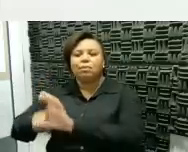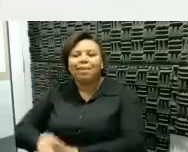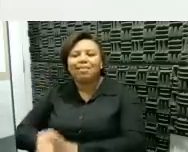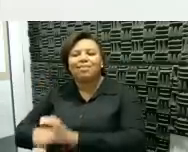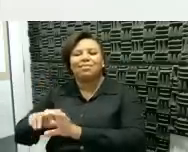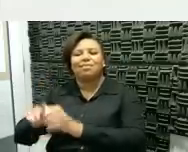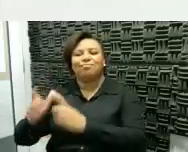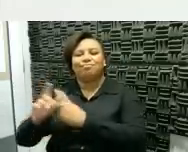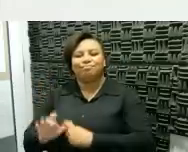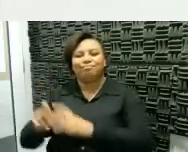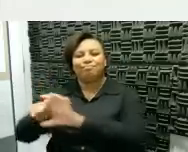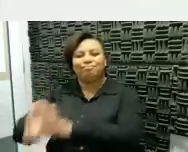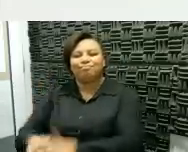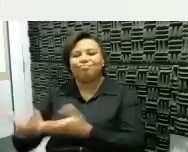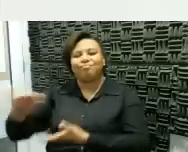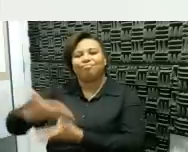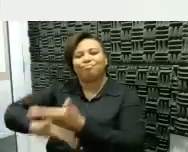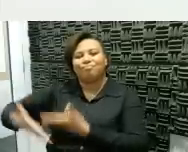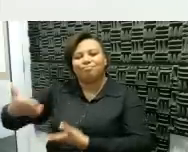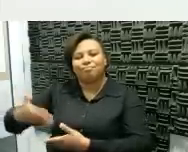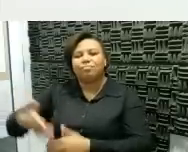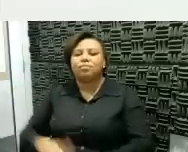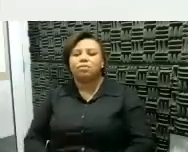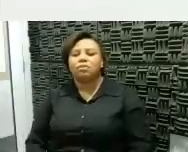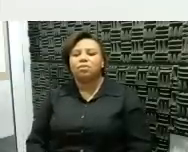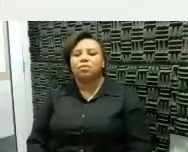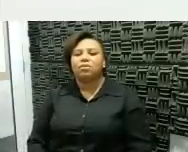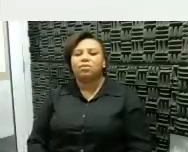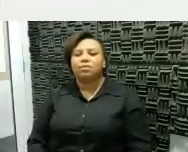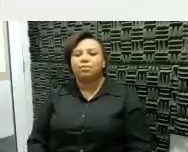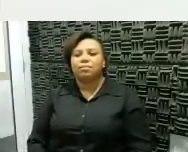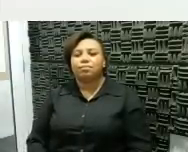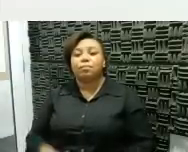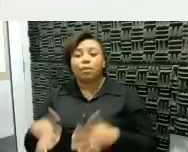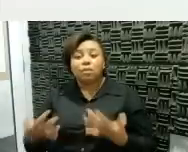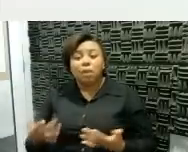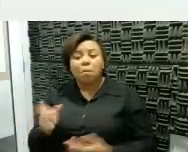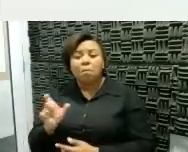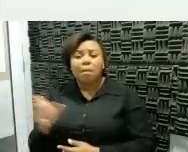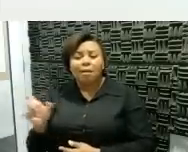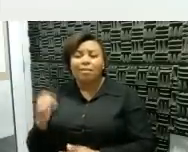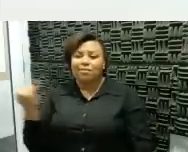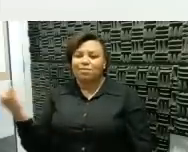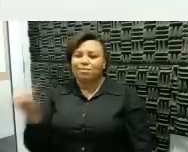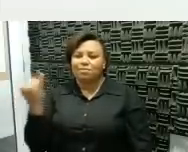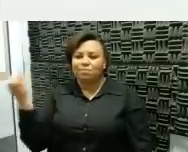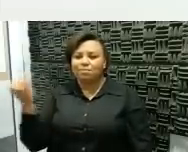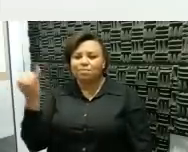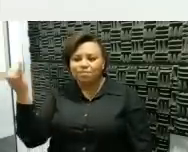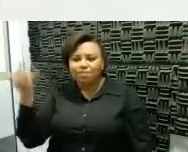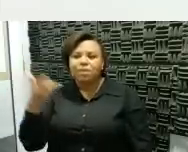interdependência ência então palavras importantes uma questão importante pra gente